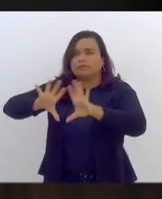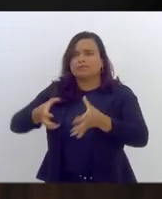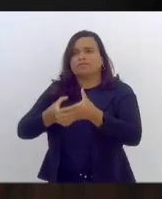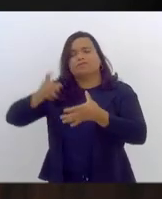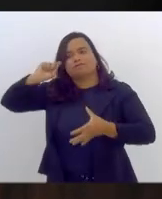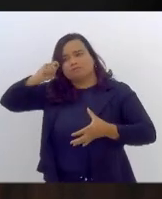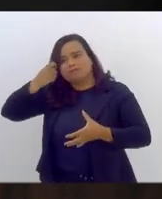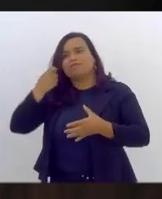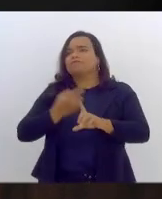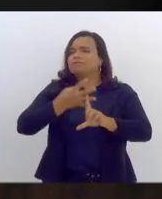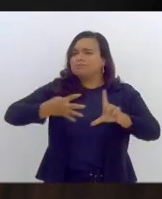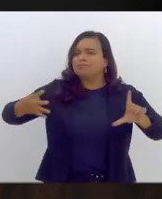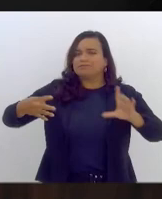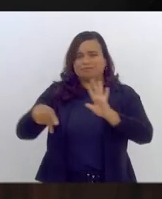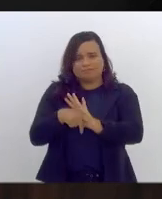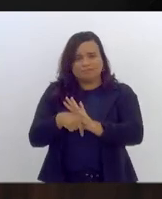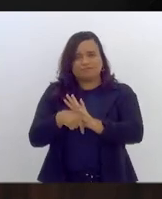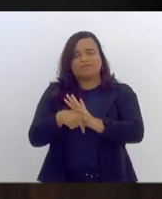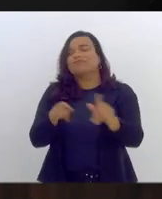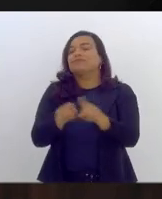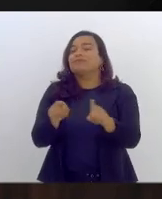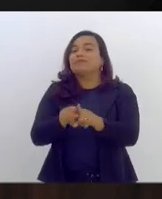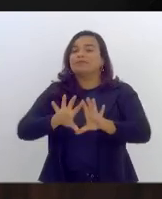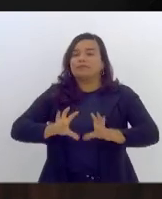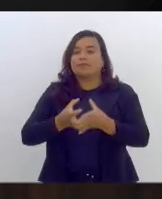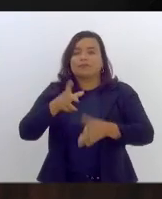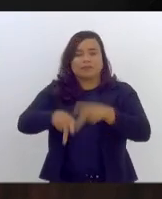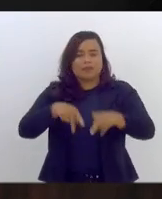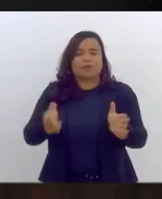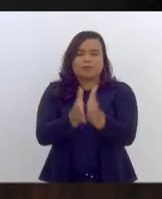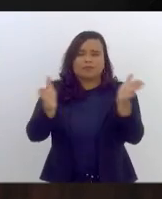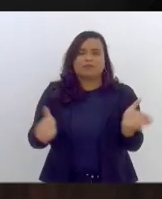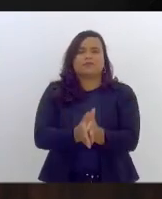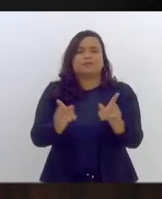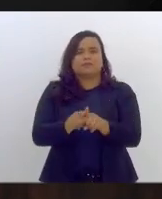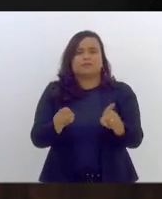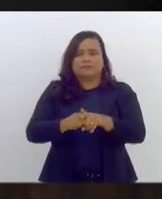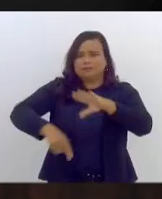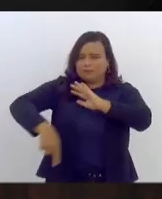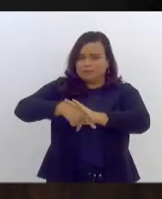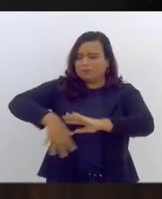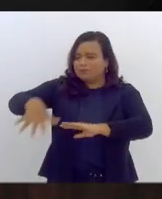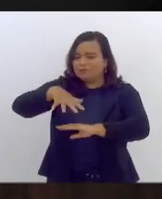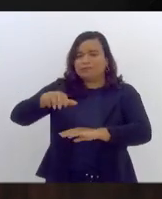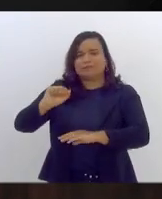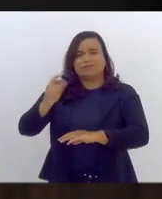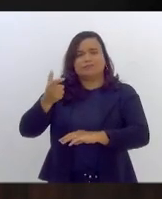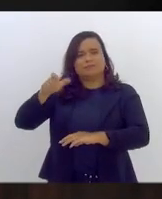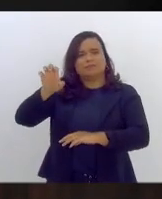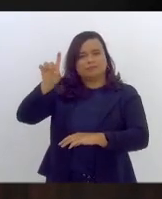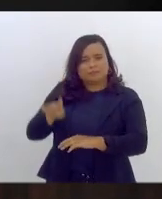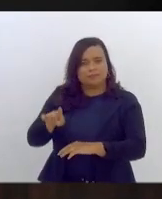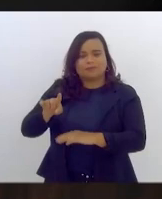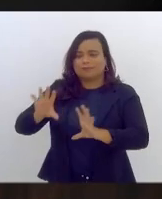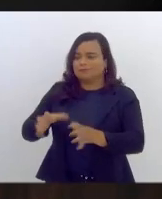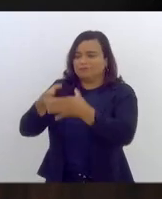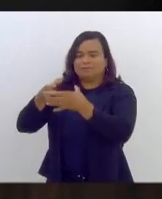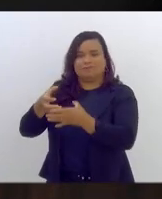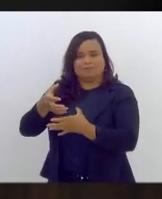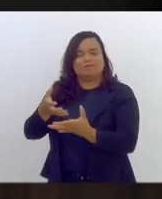preto, LGBTQI+, nosso povo pobre, nosso povo de axé, o nosso povo que hoje vive,